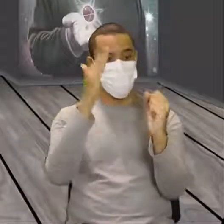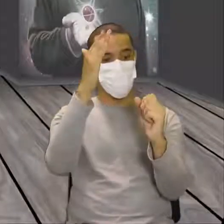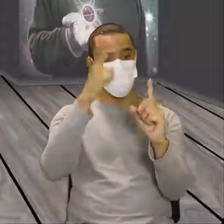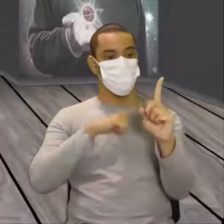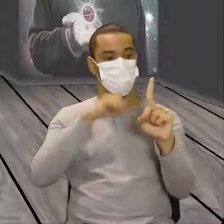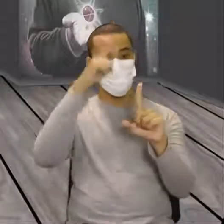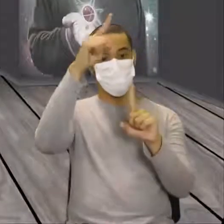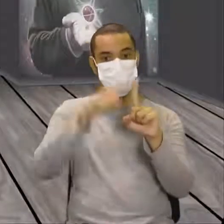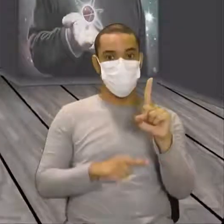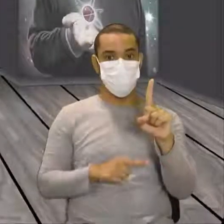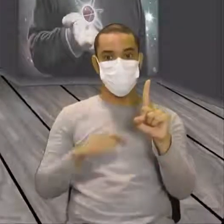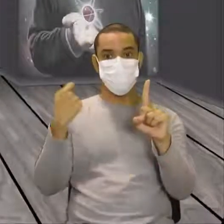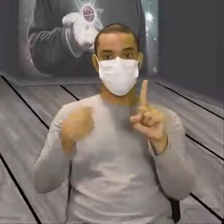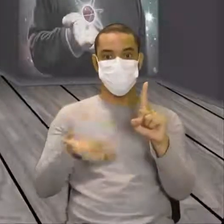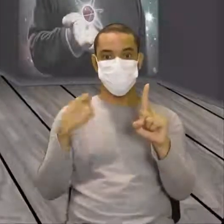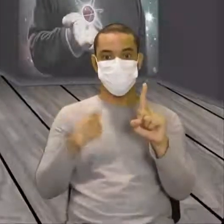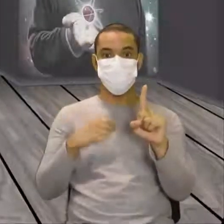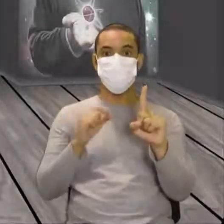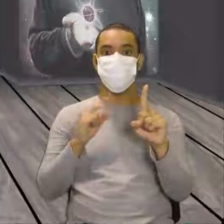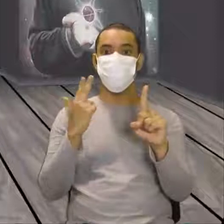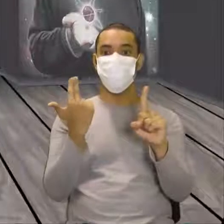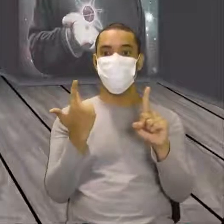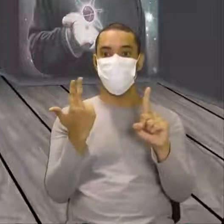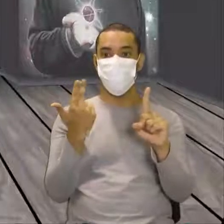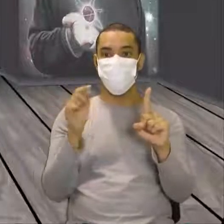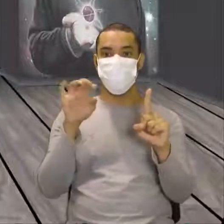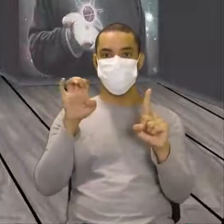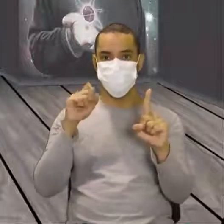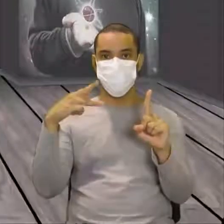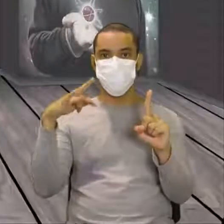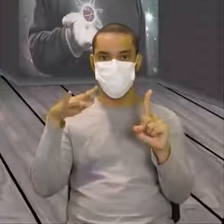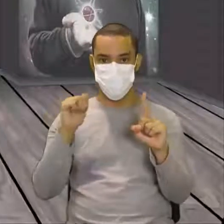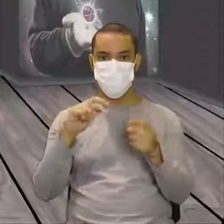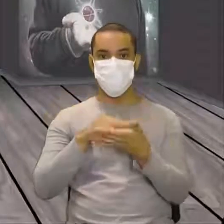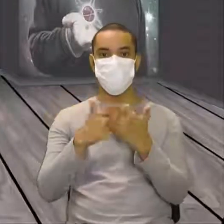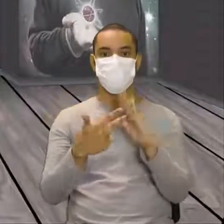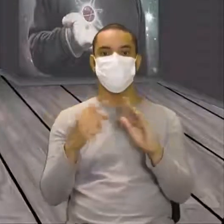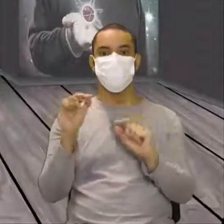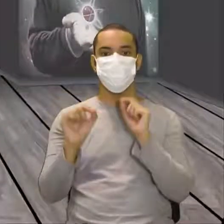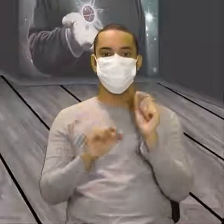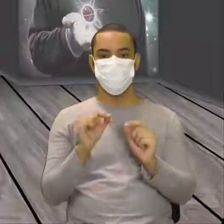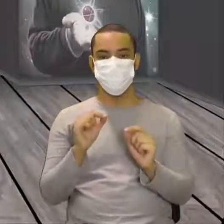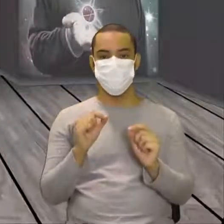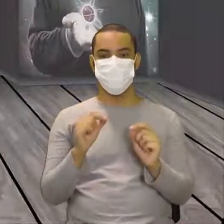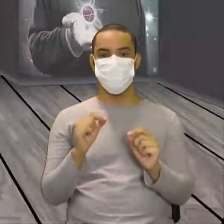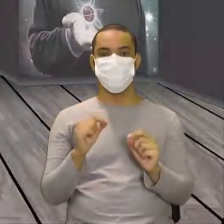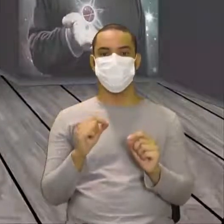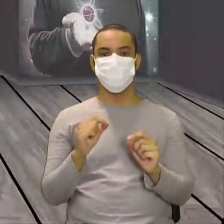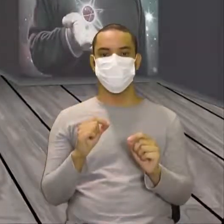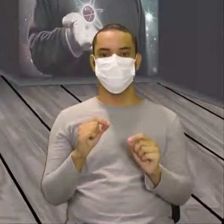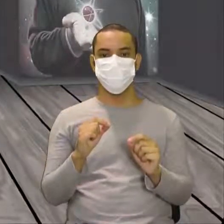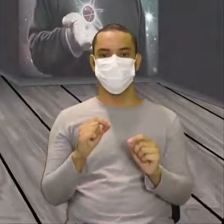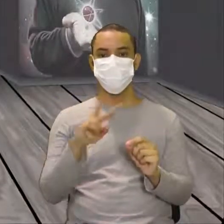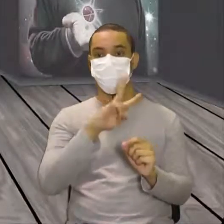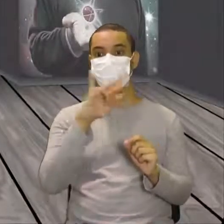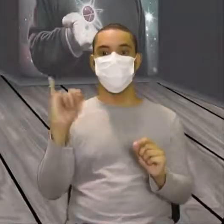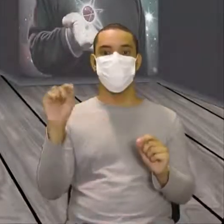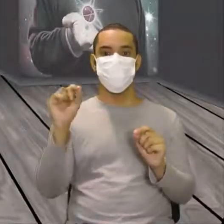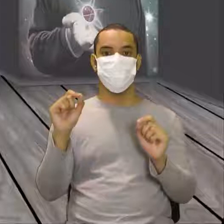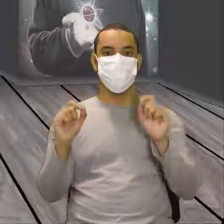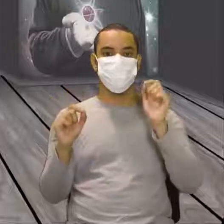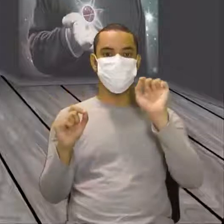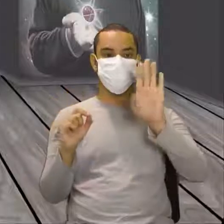na mesma direção de quem? Da espira. Então, é como se essa espira estivesse entrando e o campo magnético